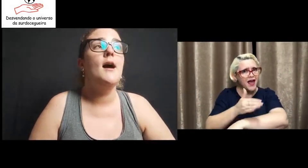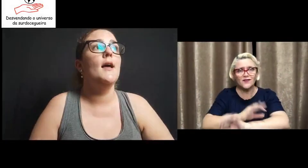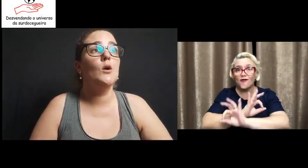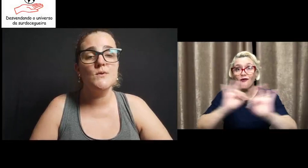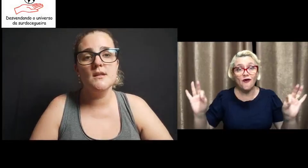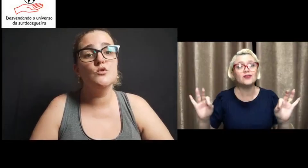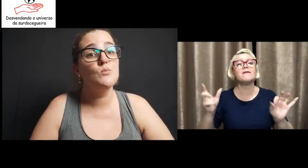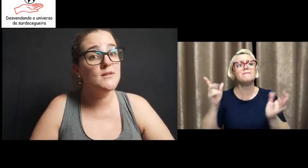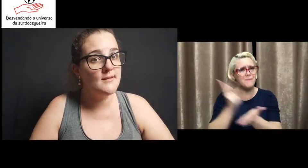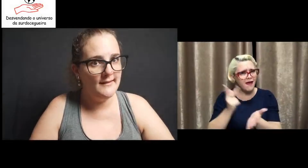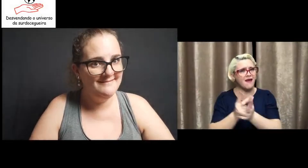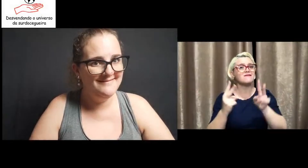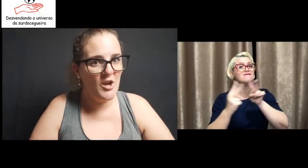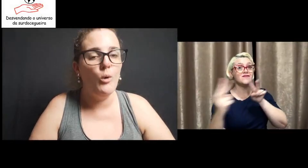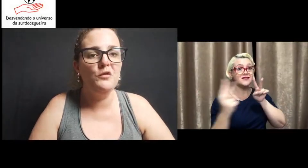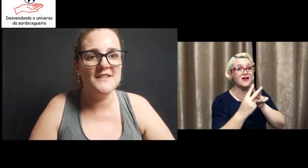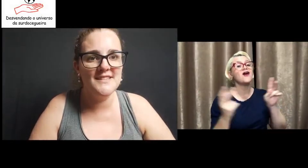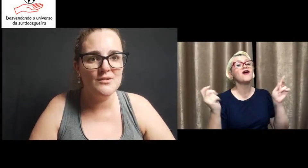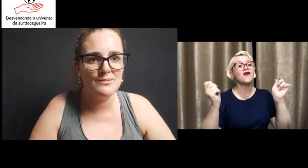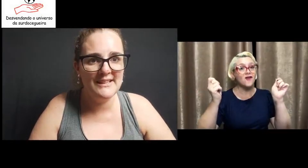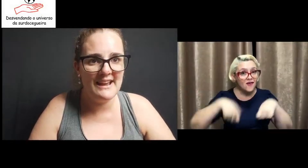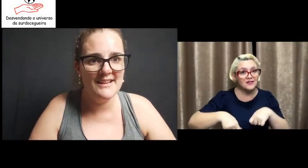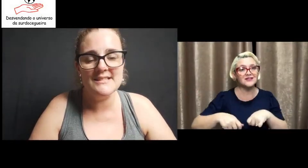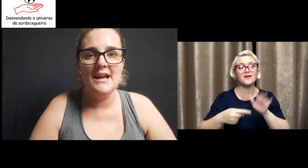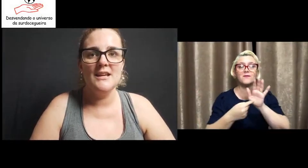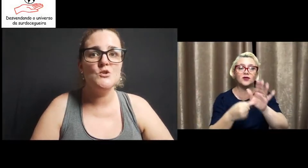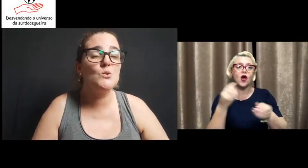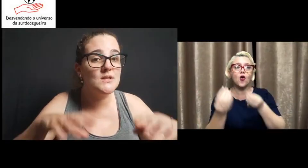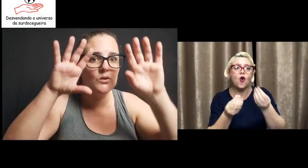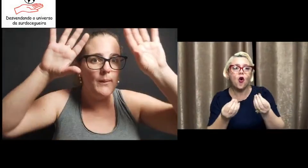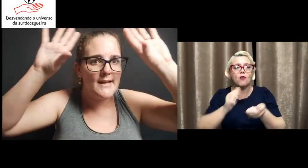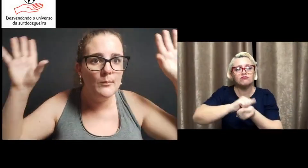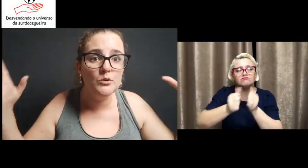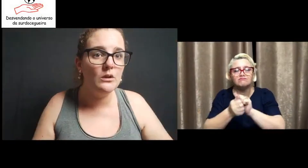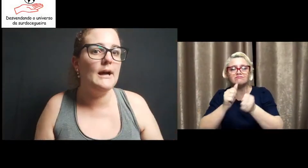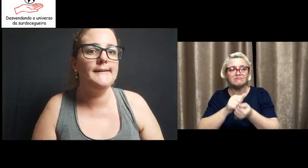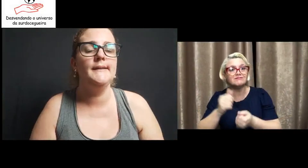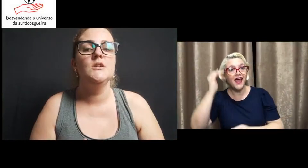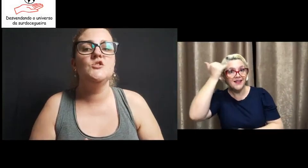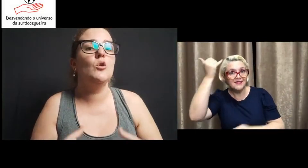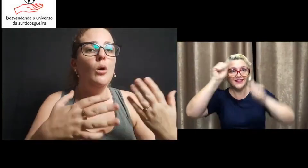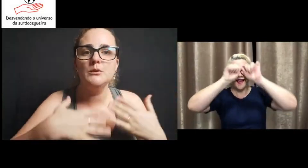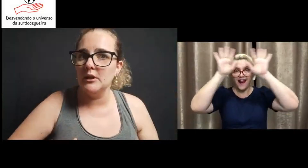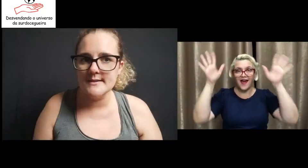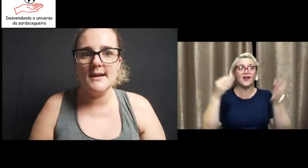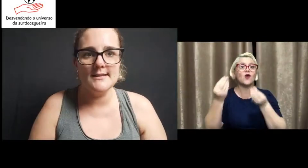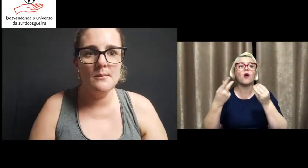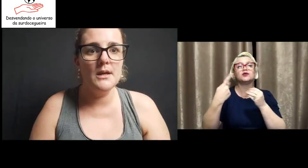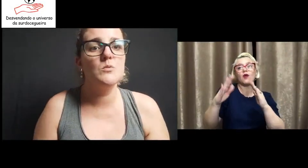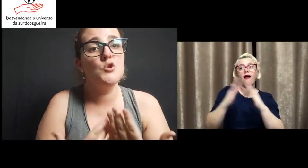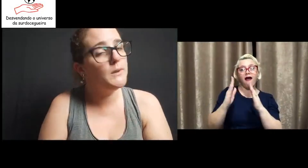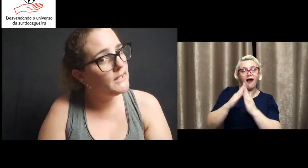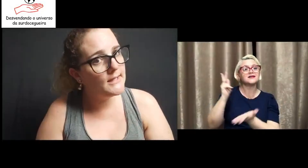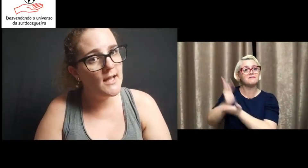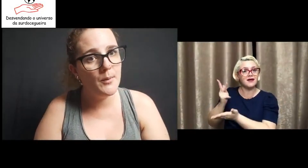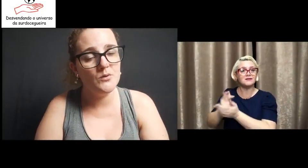distantes, ela conseguiu nos mostrar como faziam os materiais e a gente conseguiu ter uma ideia muito clara de como, na nossa casa mesmo,